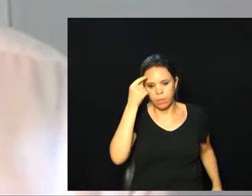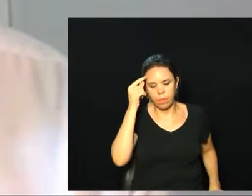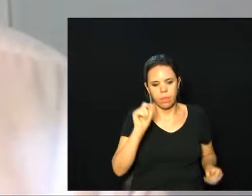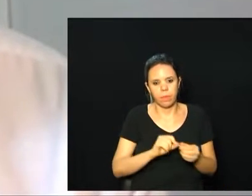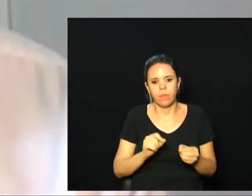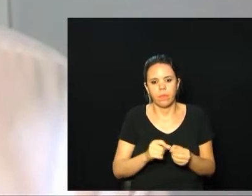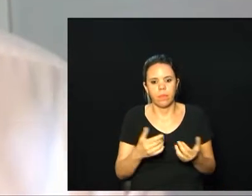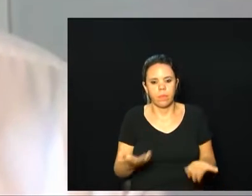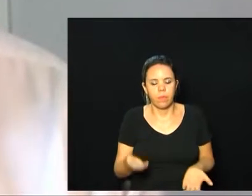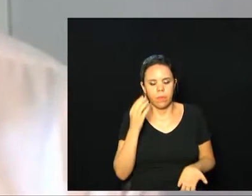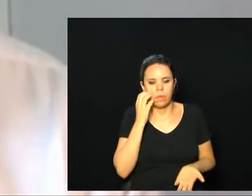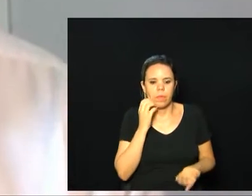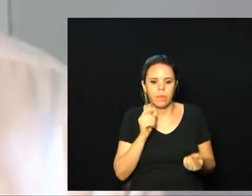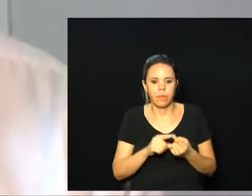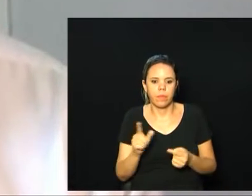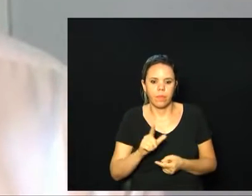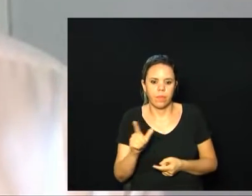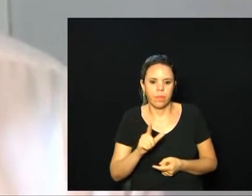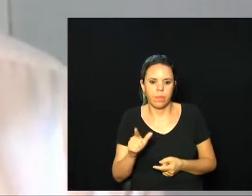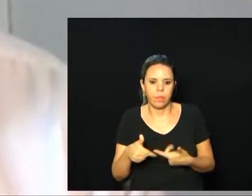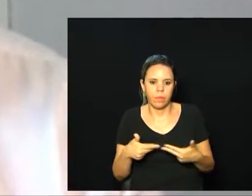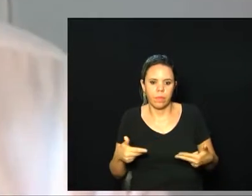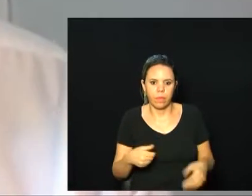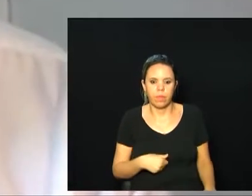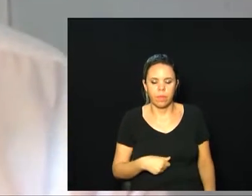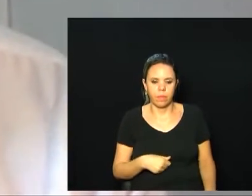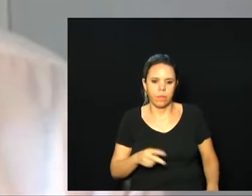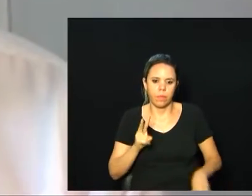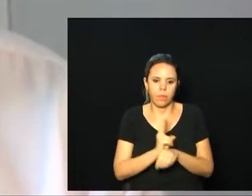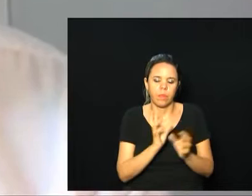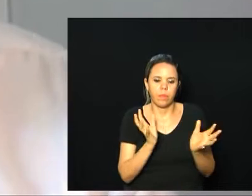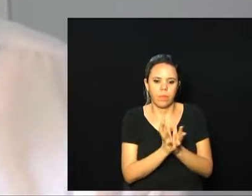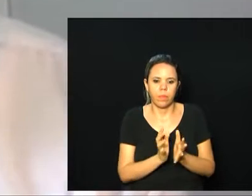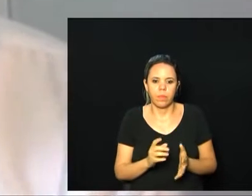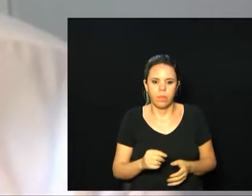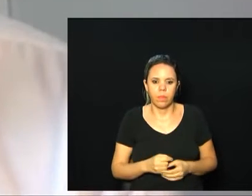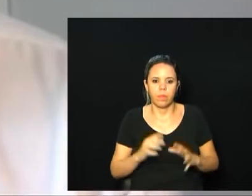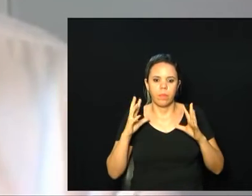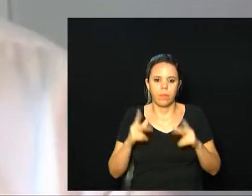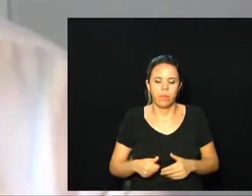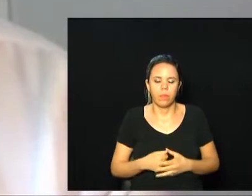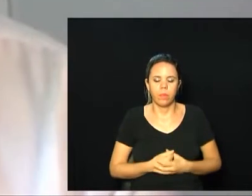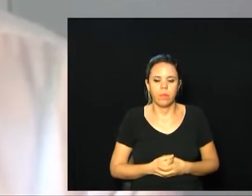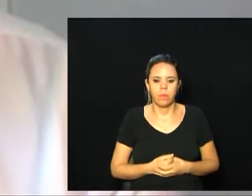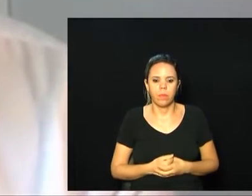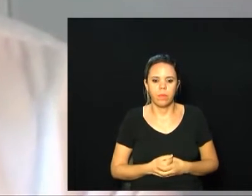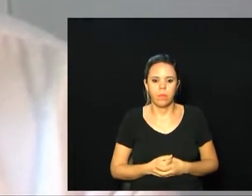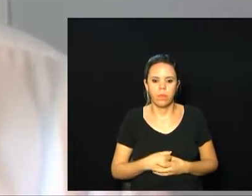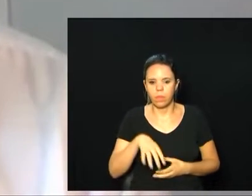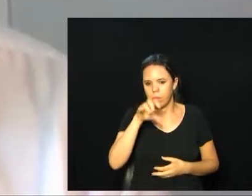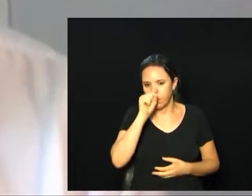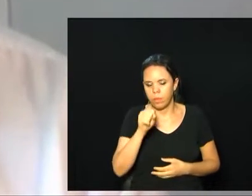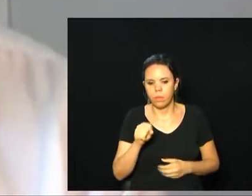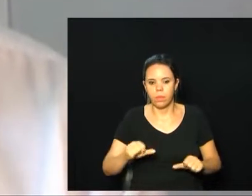deve fazer. Nesse sentido, óbvio, existem medidas de proteção coletiva, existem medidas de purificação de ar, por exemplo, que são